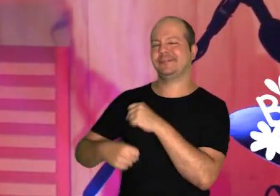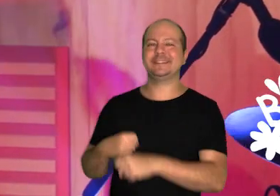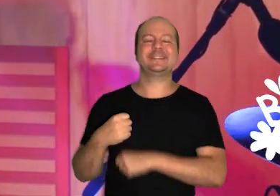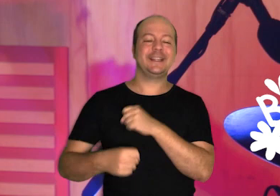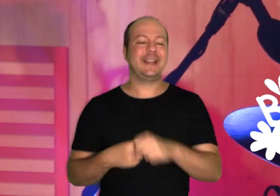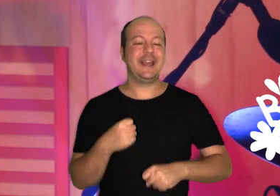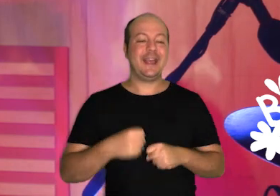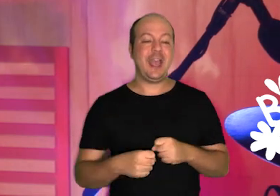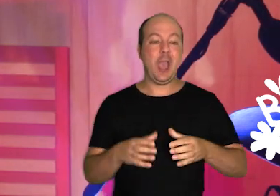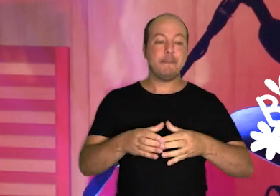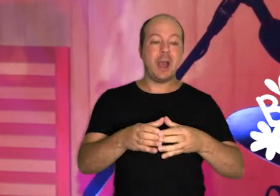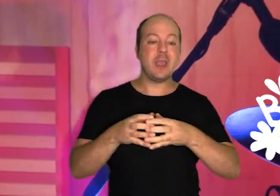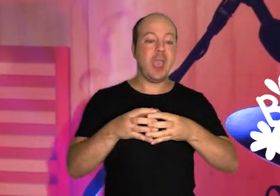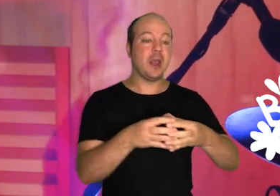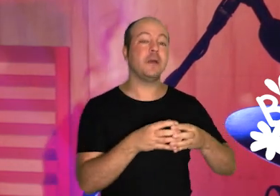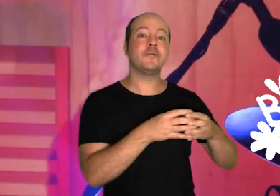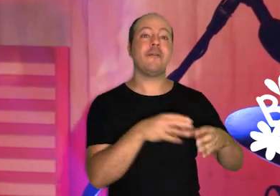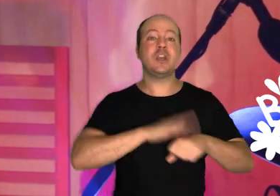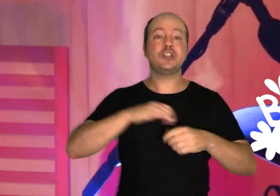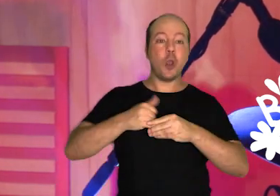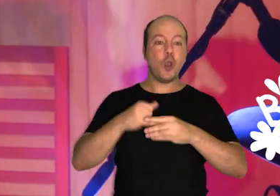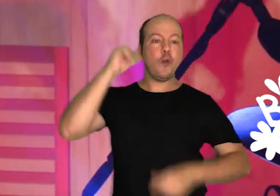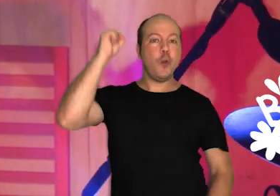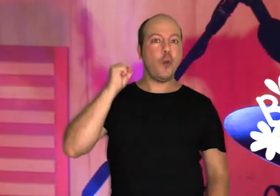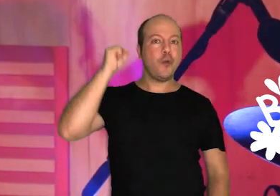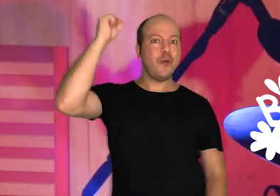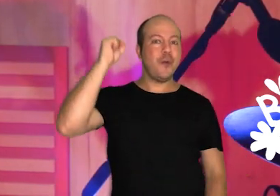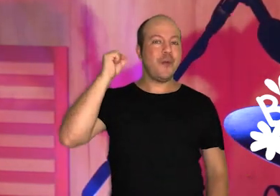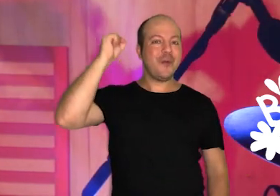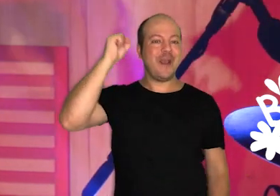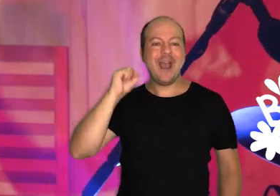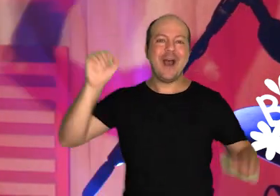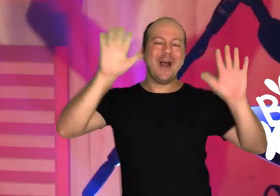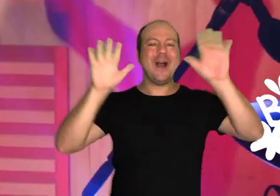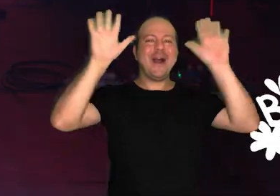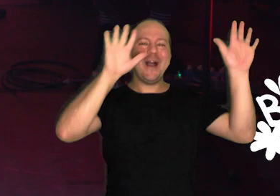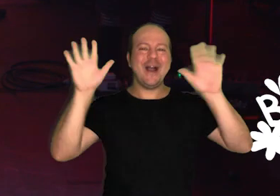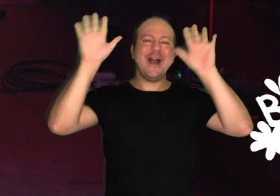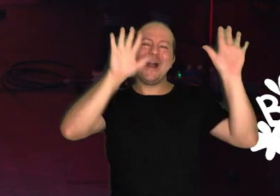açucareiro e uma panela que faz feijão.